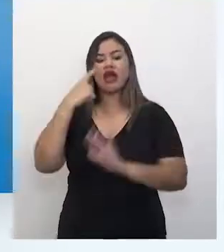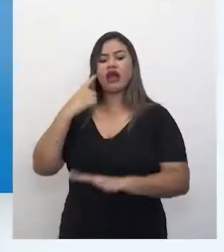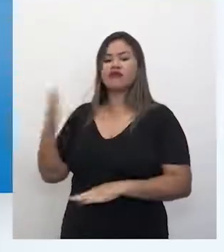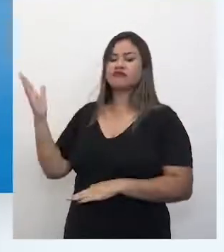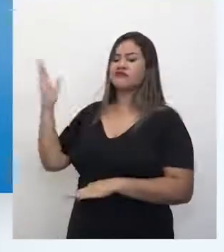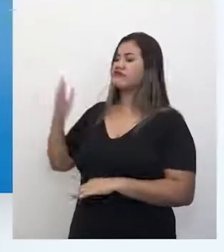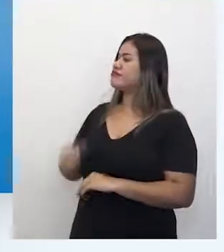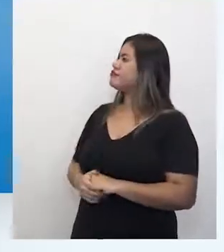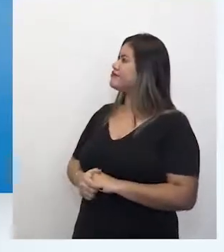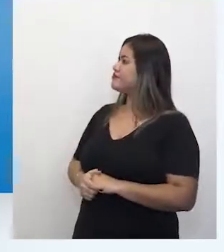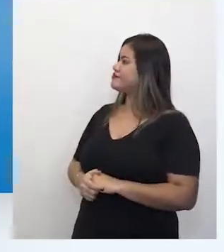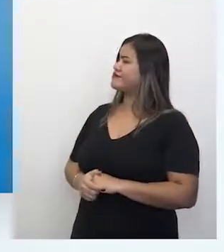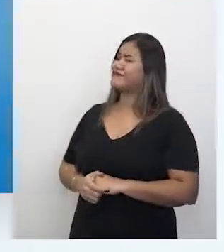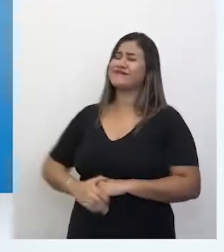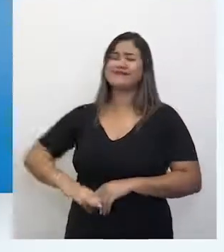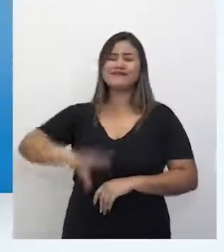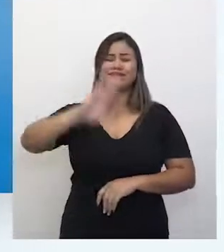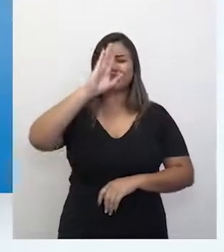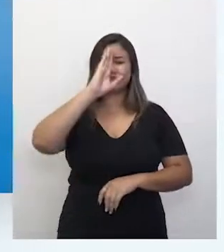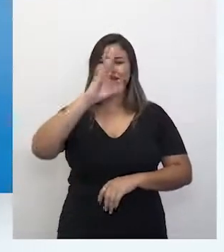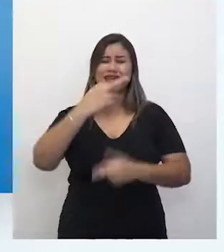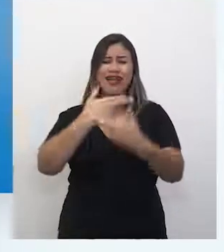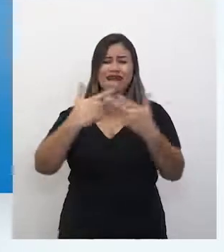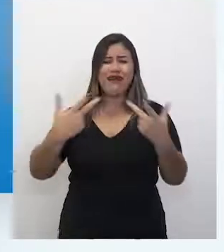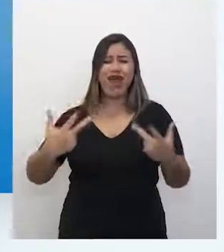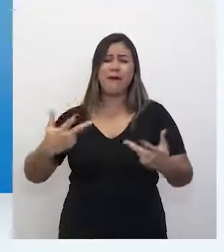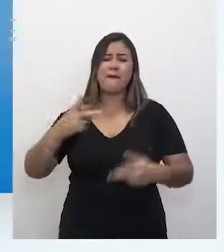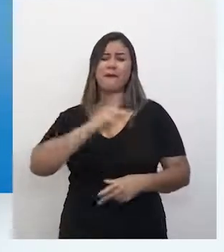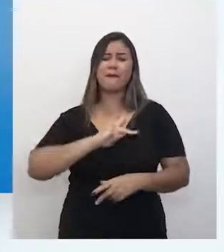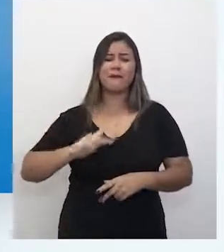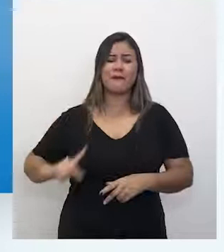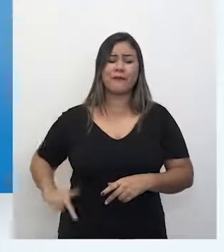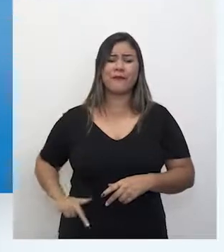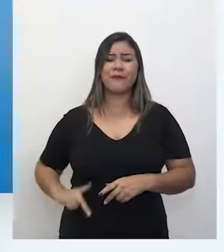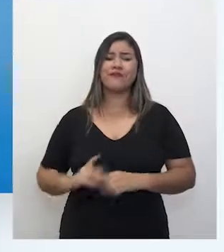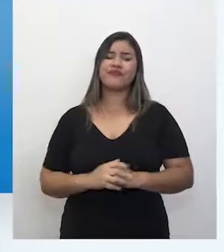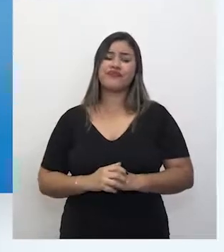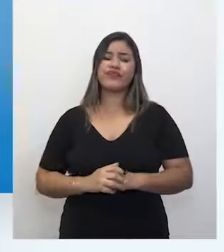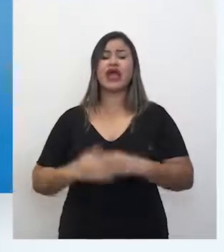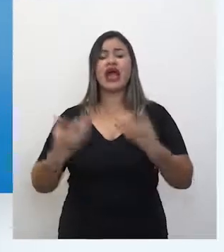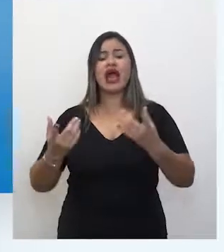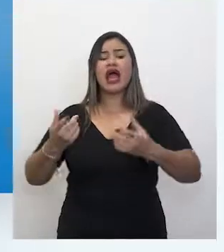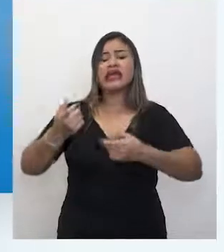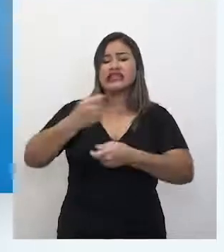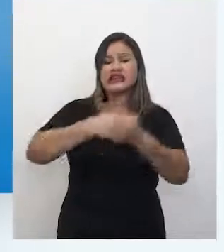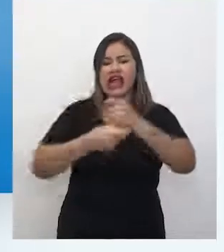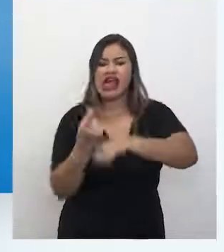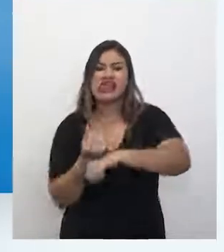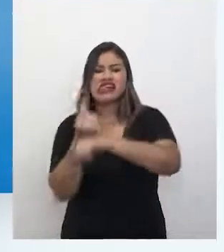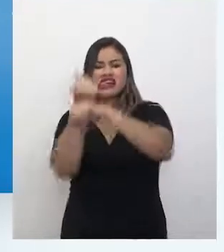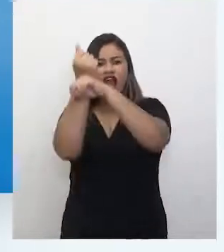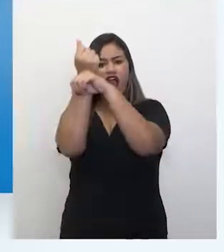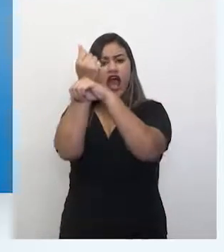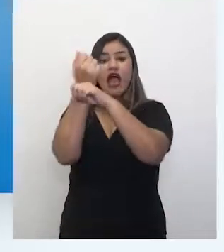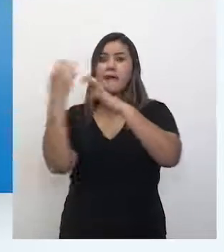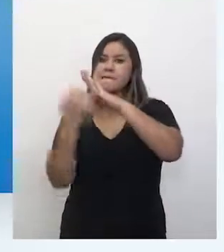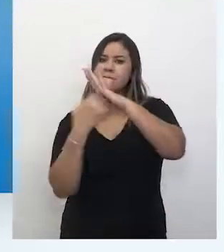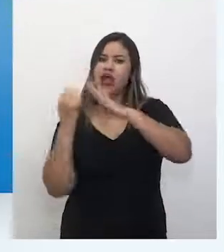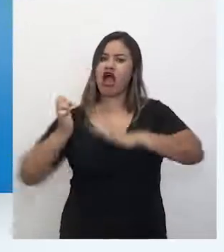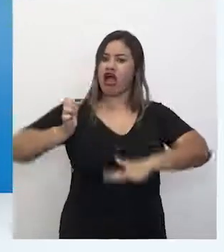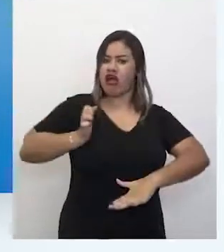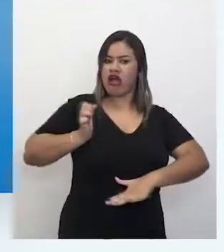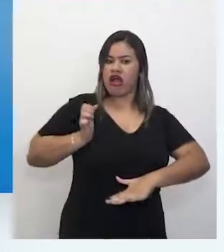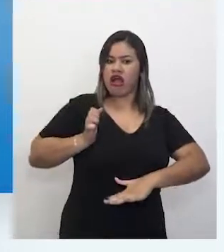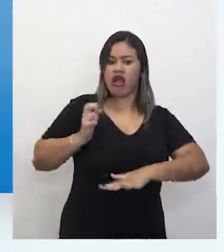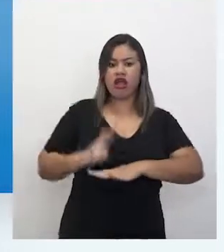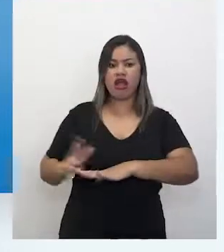de recursos, principalmente públicos, lógica de mercado do sistema capitalista, quanto mais lucro para as empresas e os donos